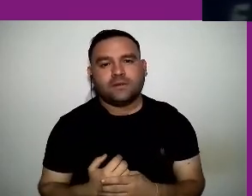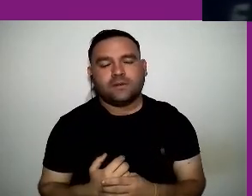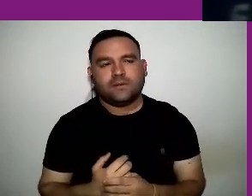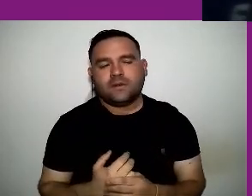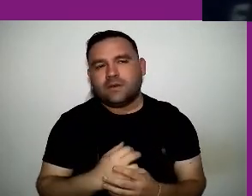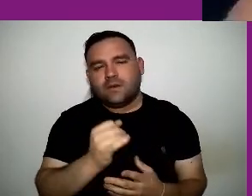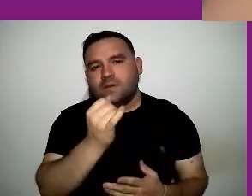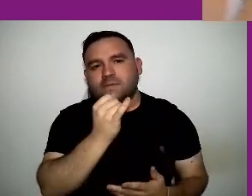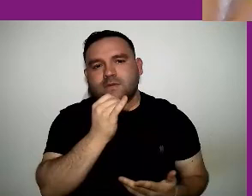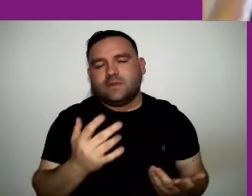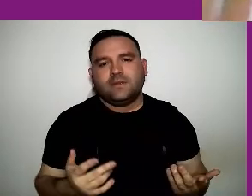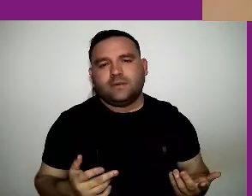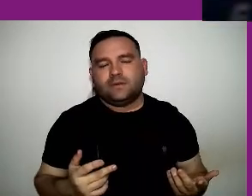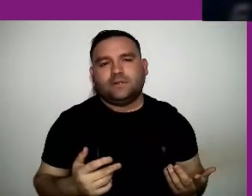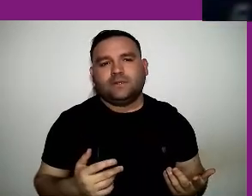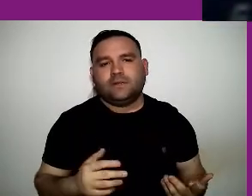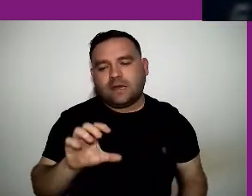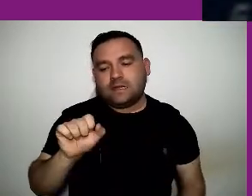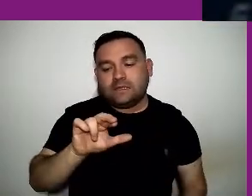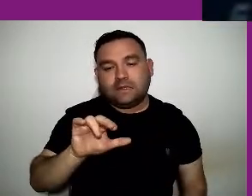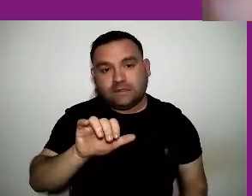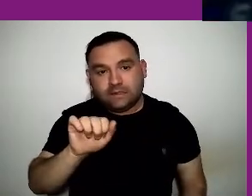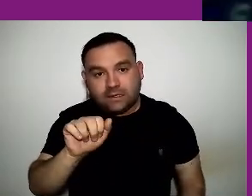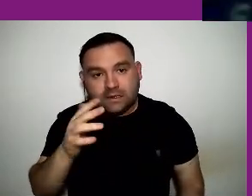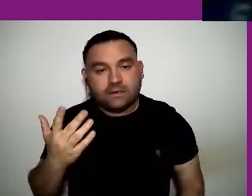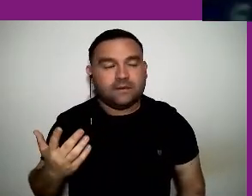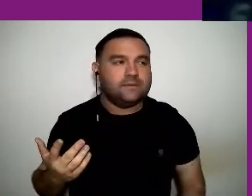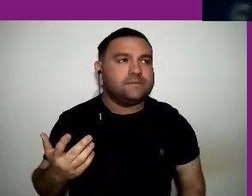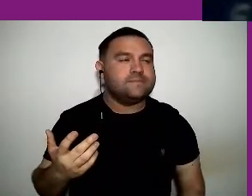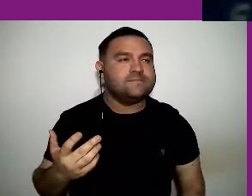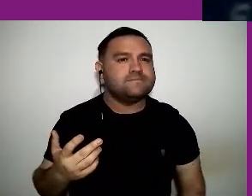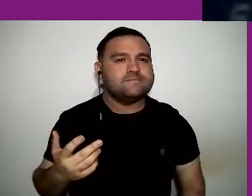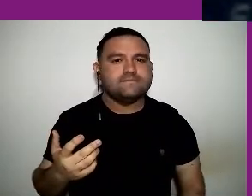por exemplo, casos de SARA,